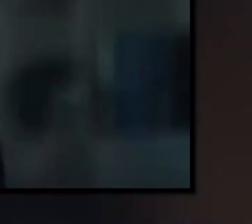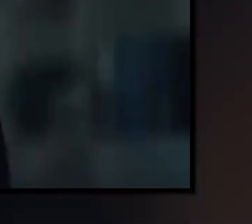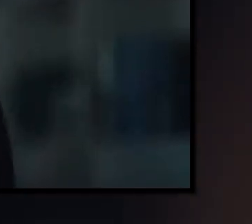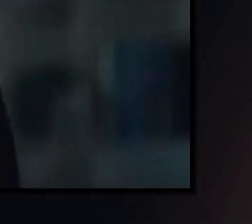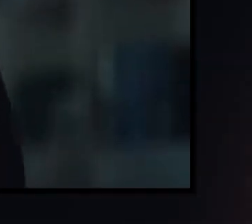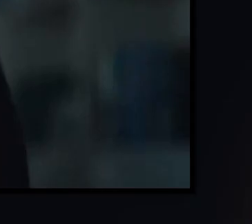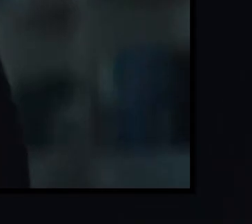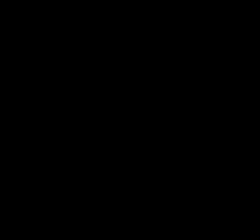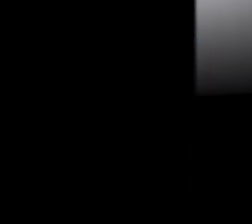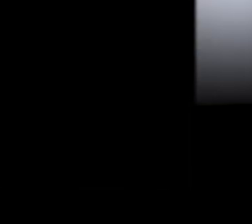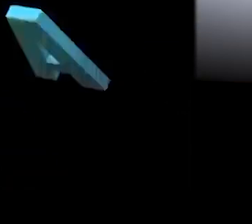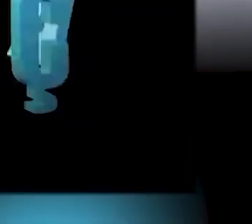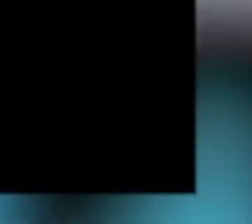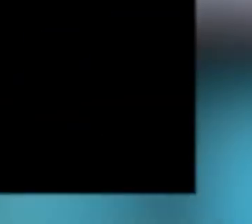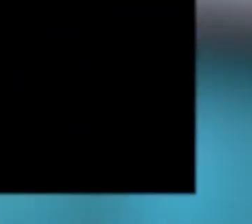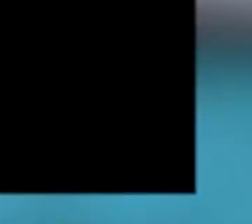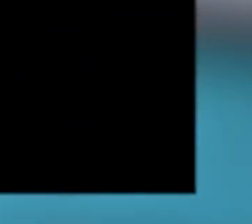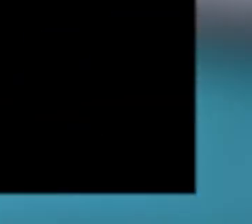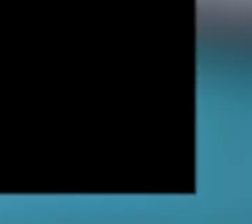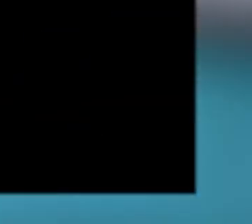Where's my sister?